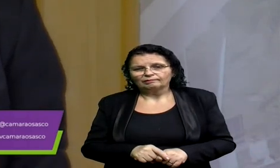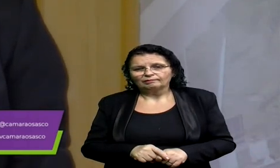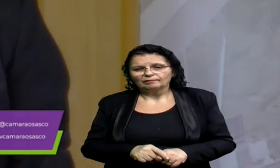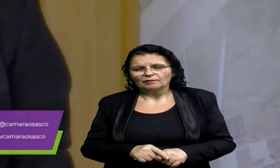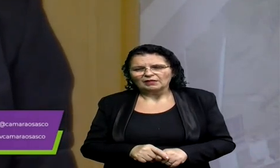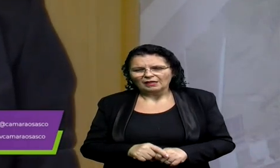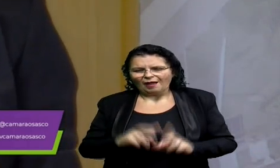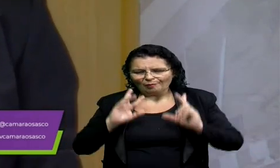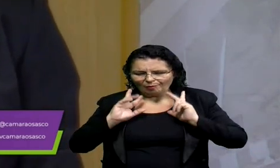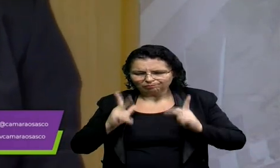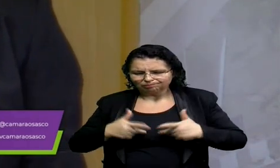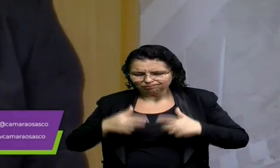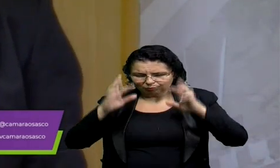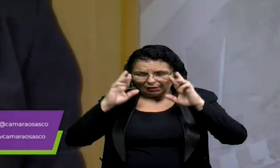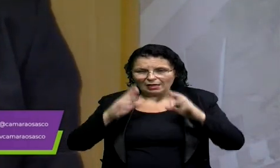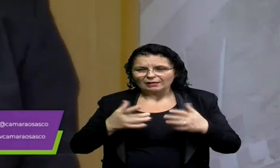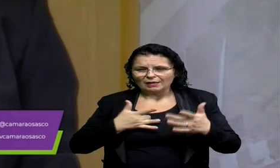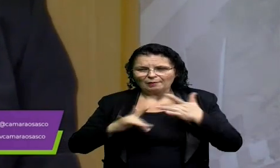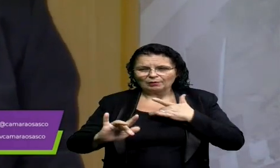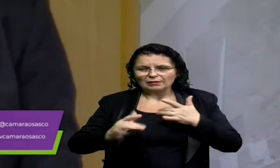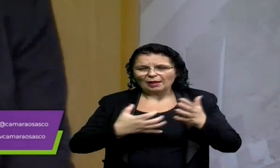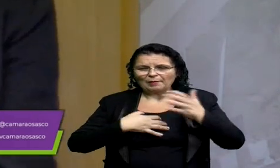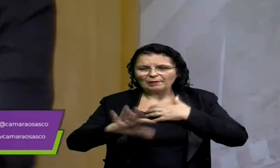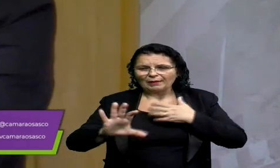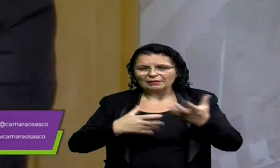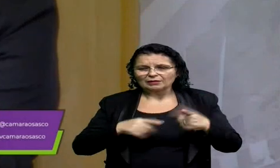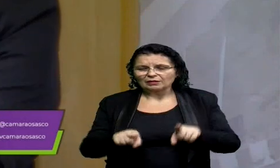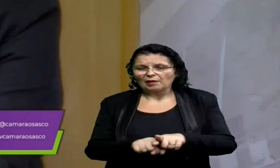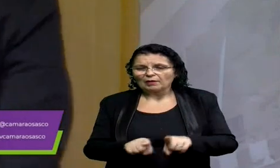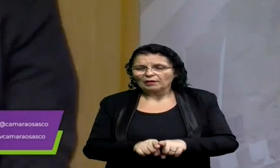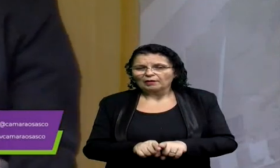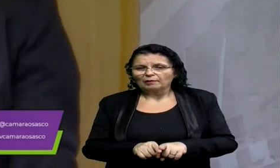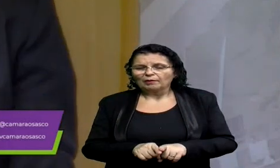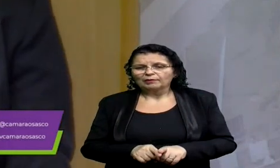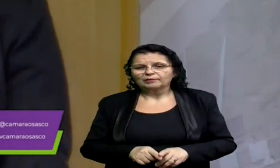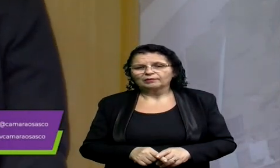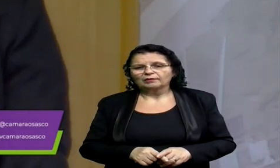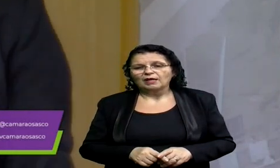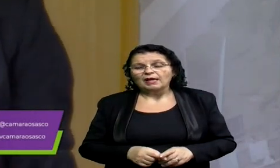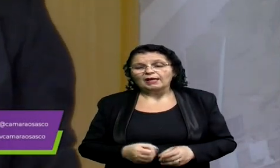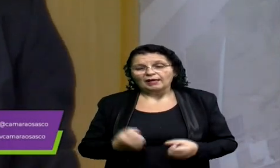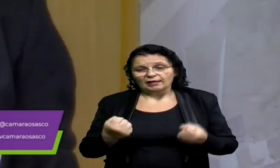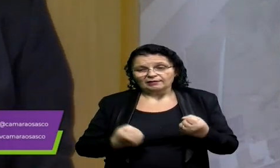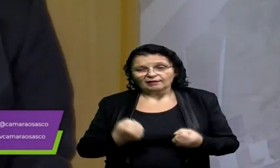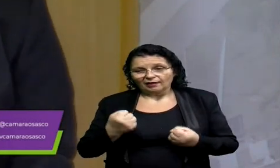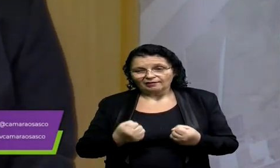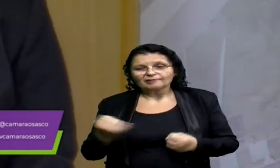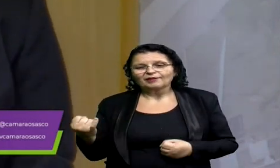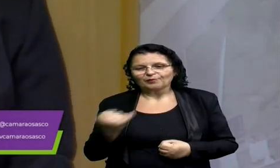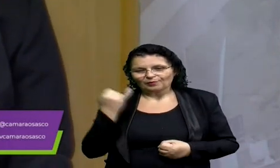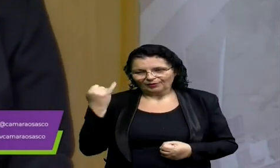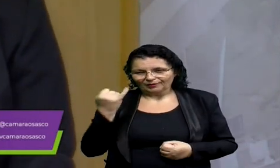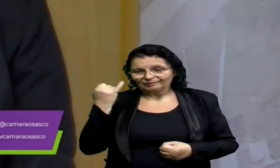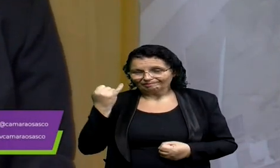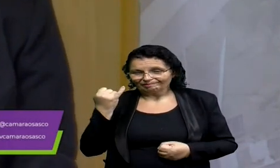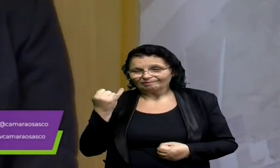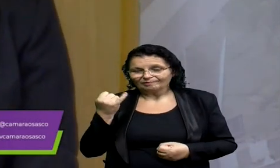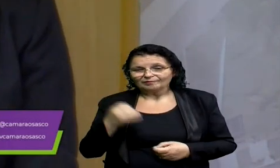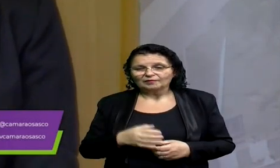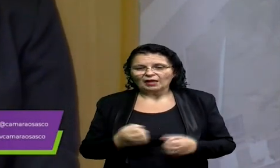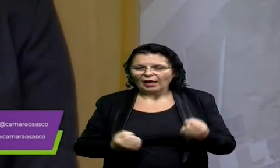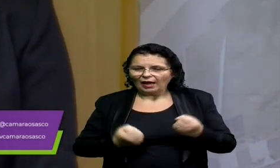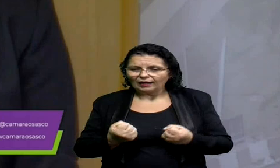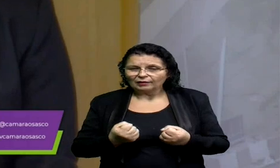humana e principalmente isso né Essas ess essas vielas e esse carrinho de golf a minha solicitação a minha indicação